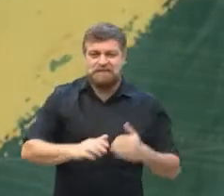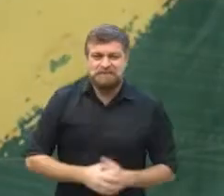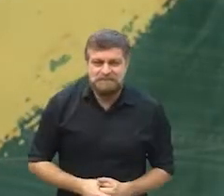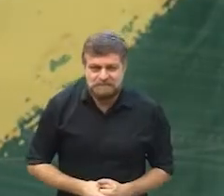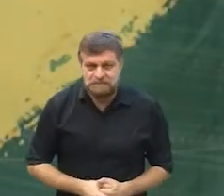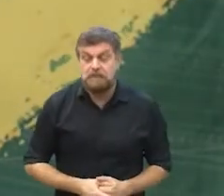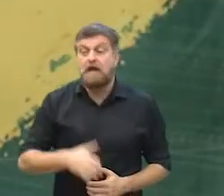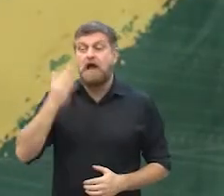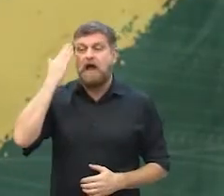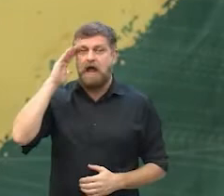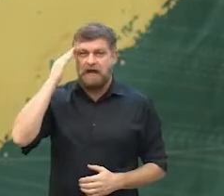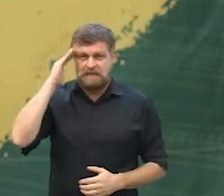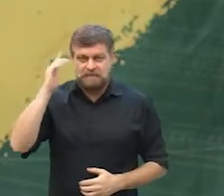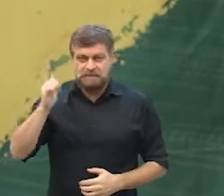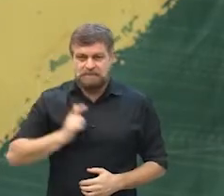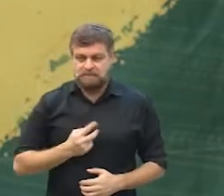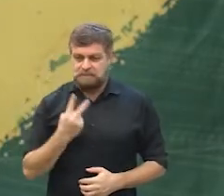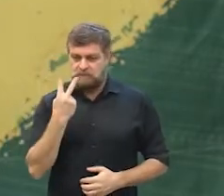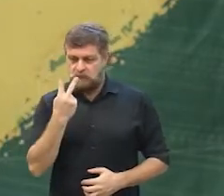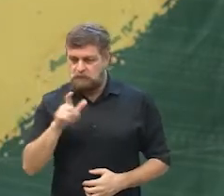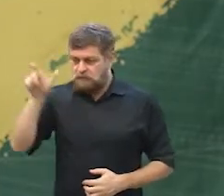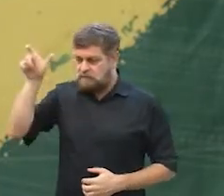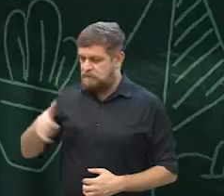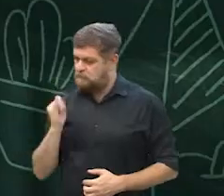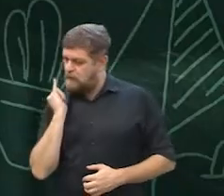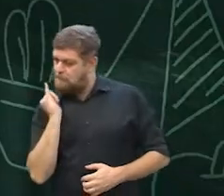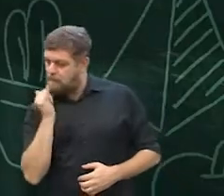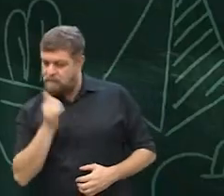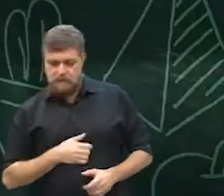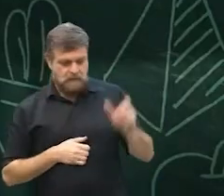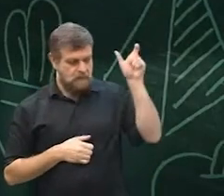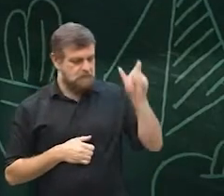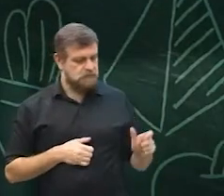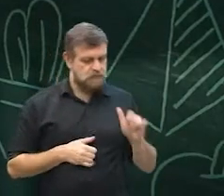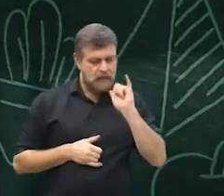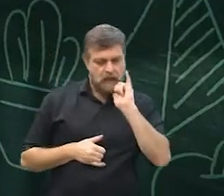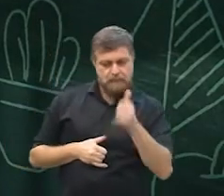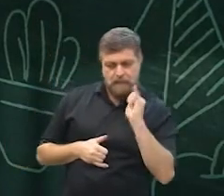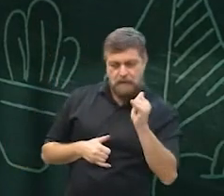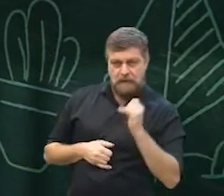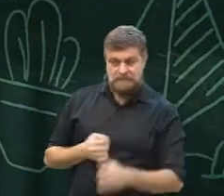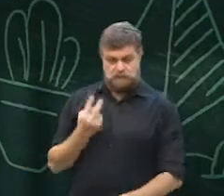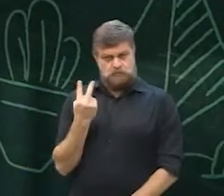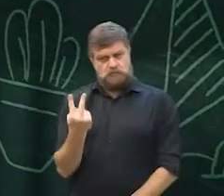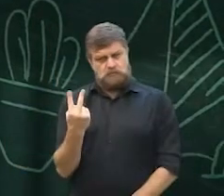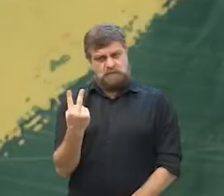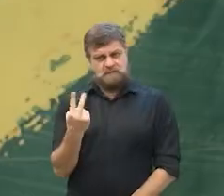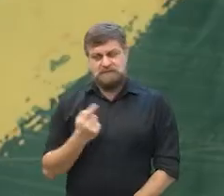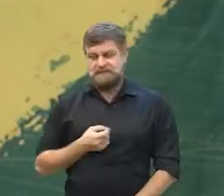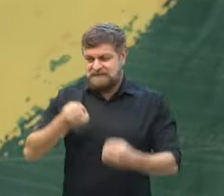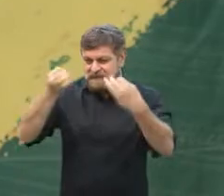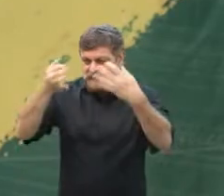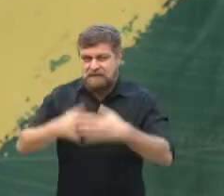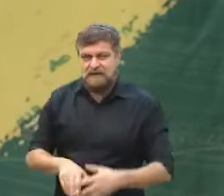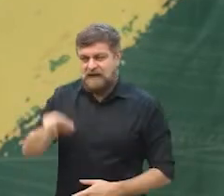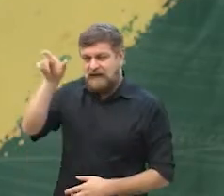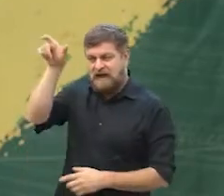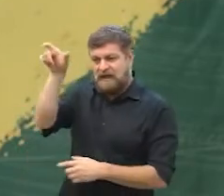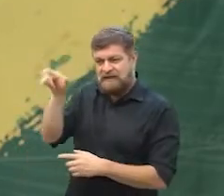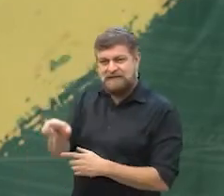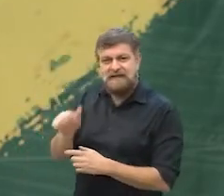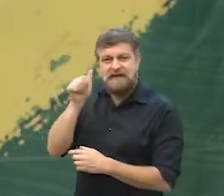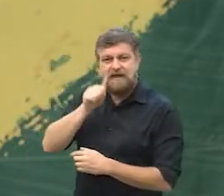Entendi. Bom, ele conta com 2 narradores, não é isso? Gostaria que você falasse um pouco mais a respeito dessa situação. Um deles é a